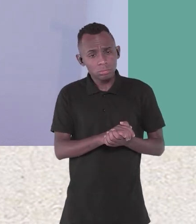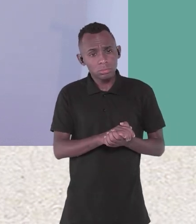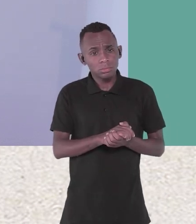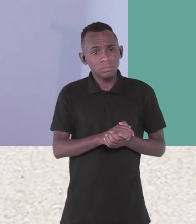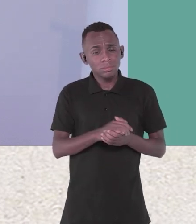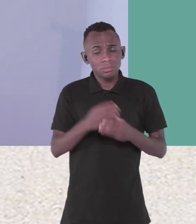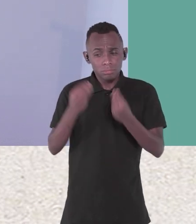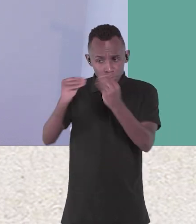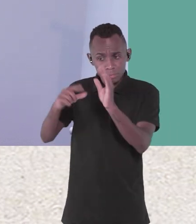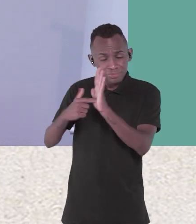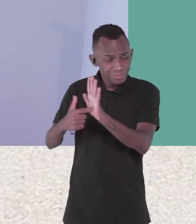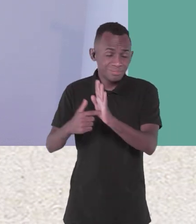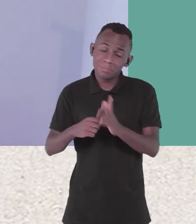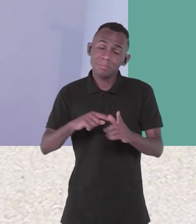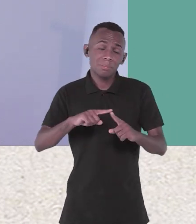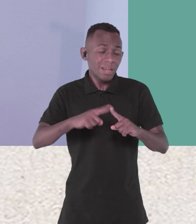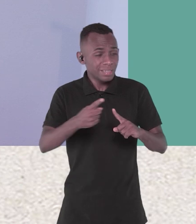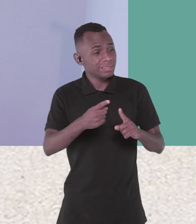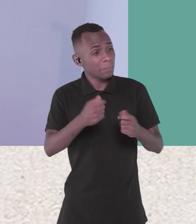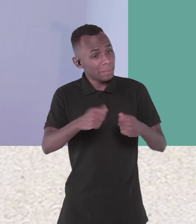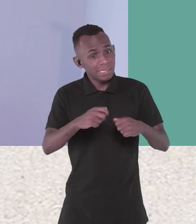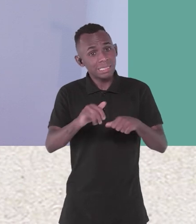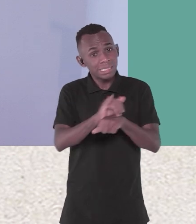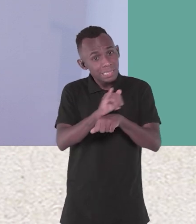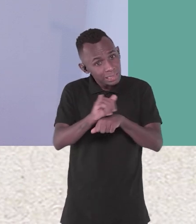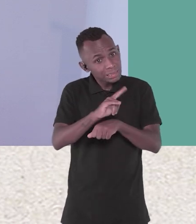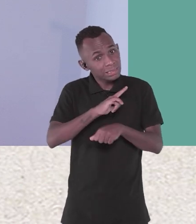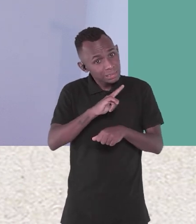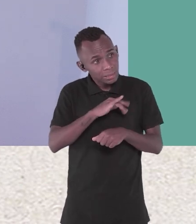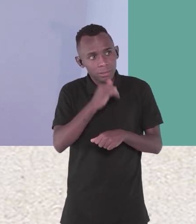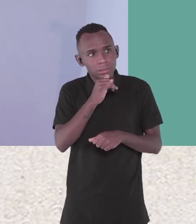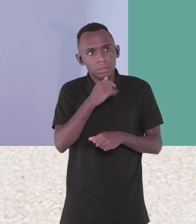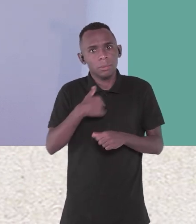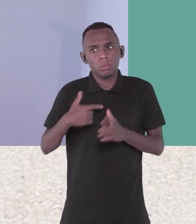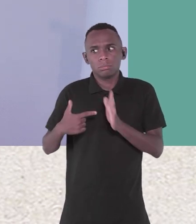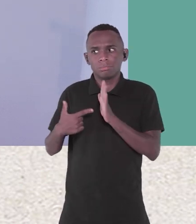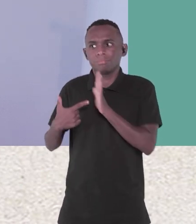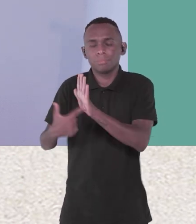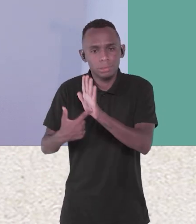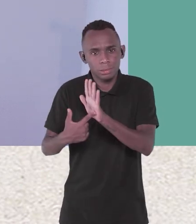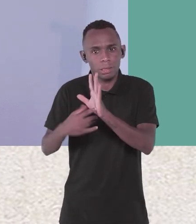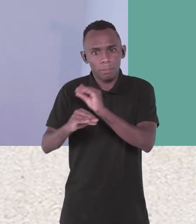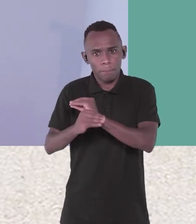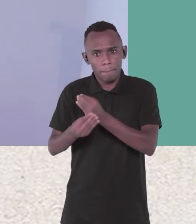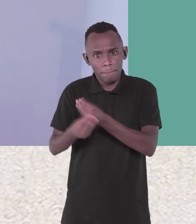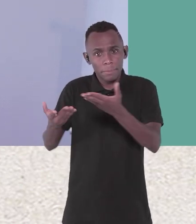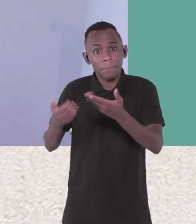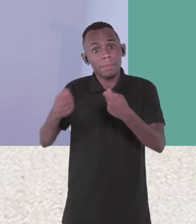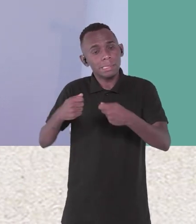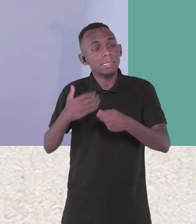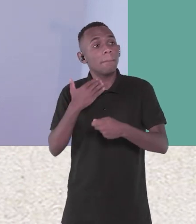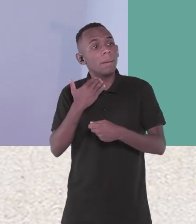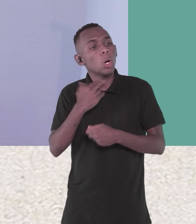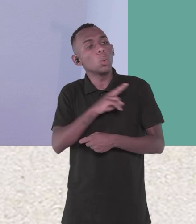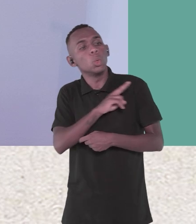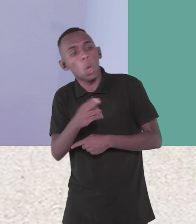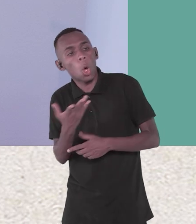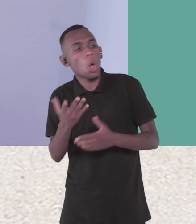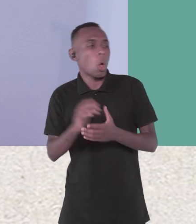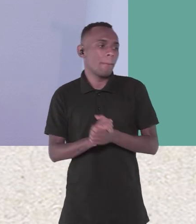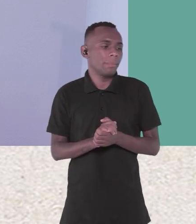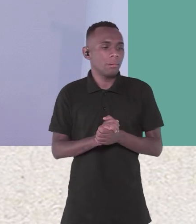publicar, não é assim que funciona. Para eu publicar, Ricardo Teixeira tem contas em Andorra, preciso saber o nome do banco, preciso saber,